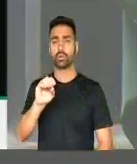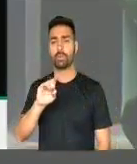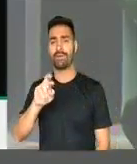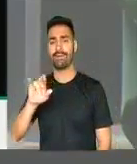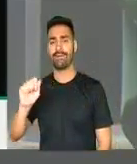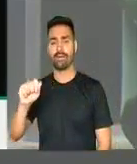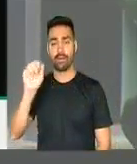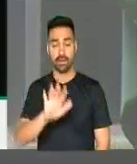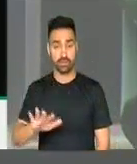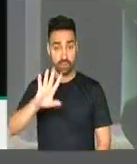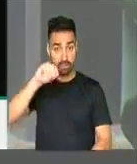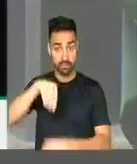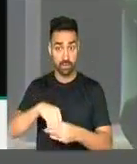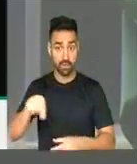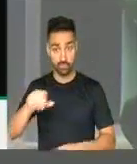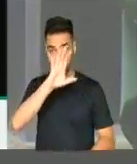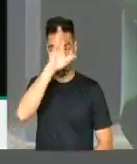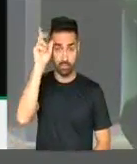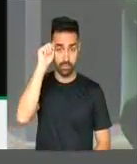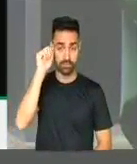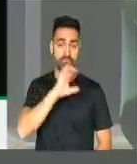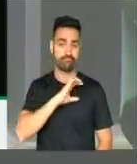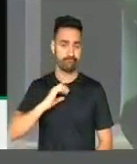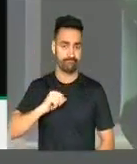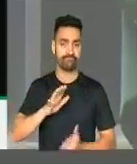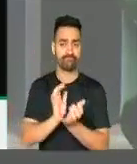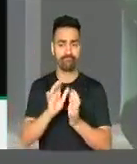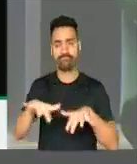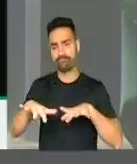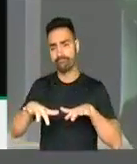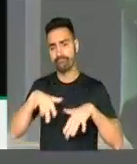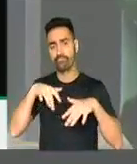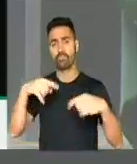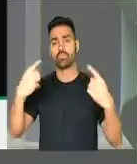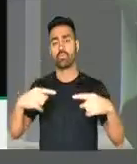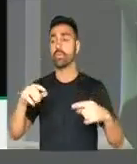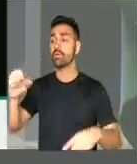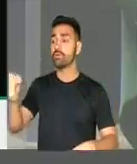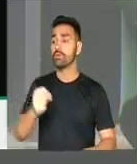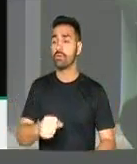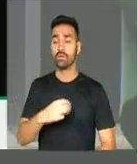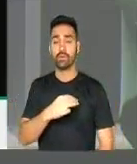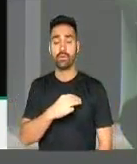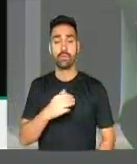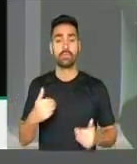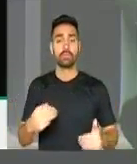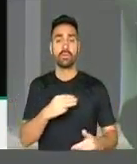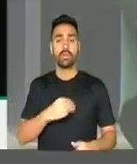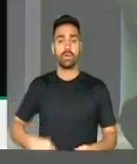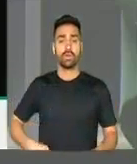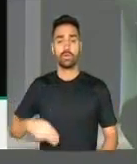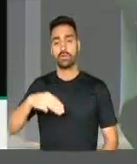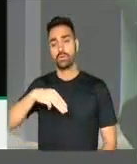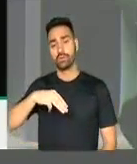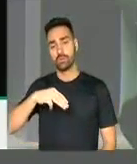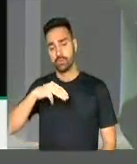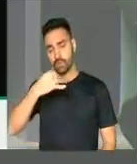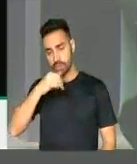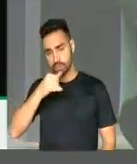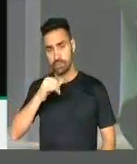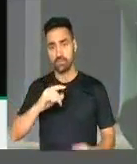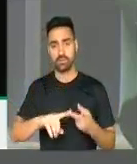nacional na Comissão da Amazônia para... convidando o ministro das Minas e Energia e o